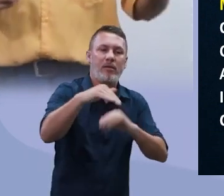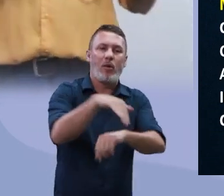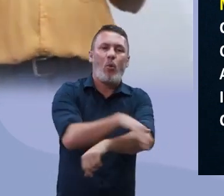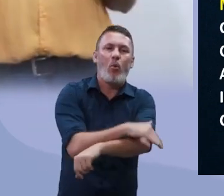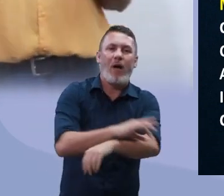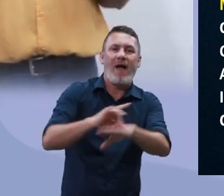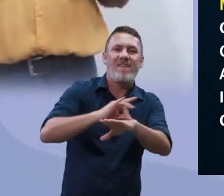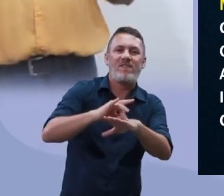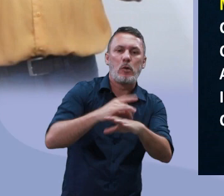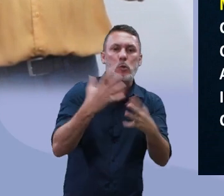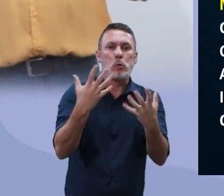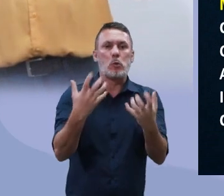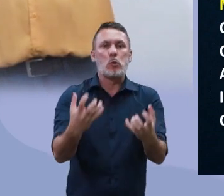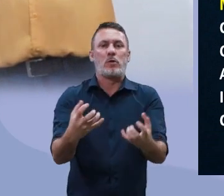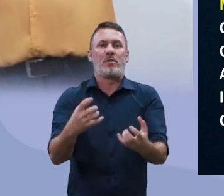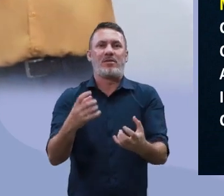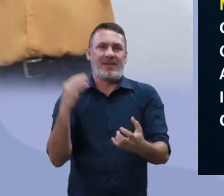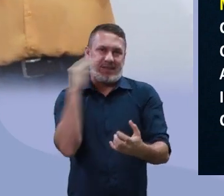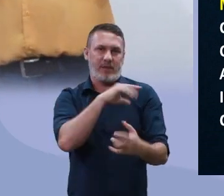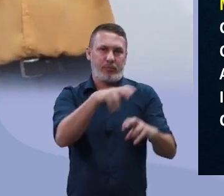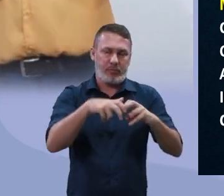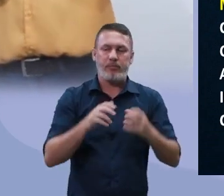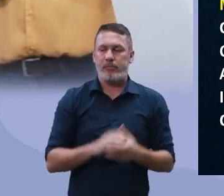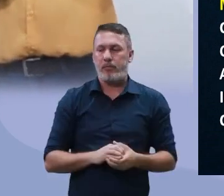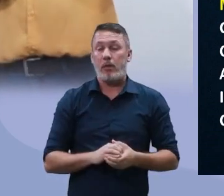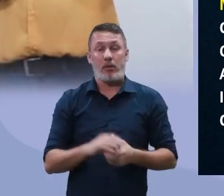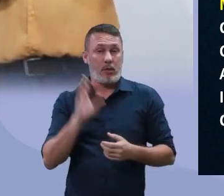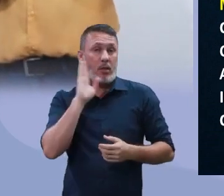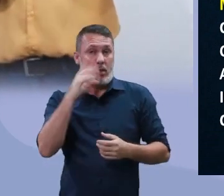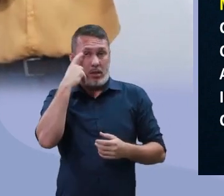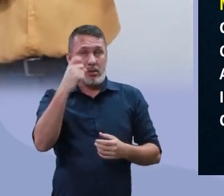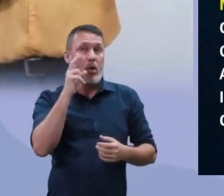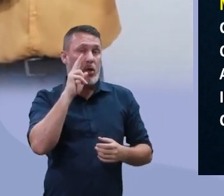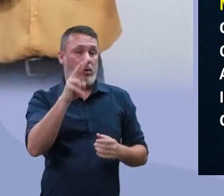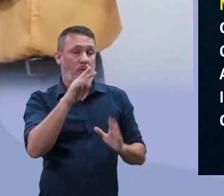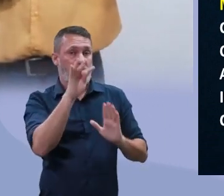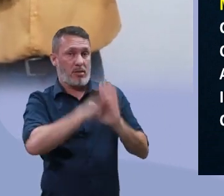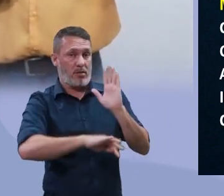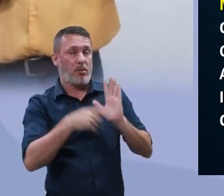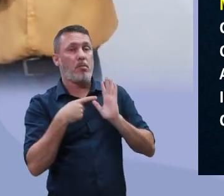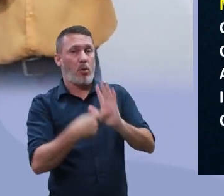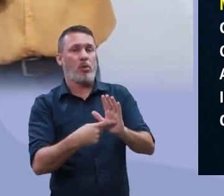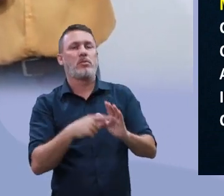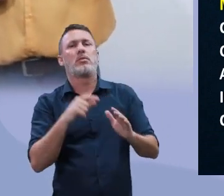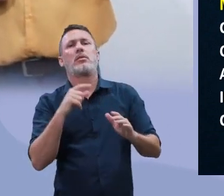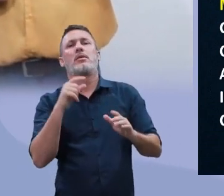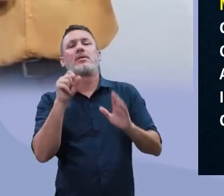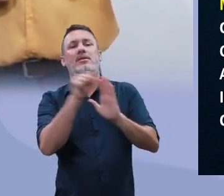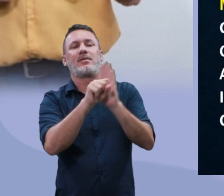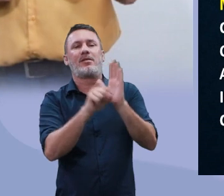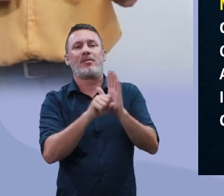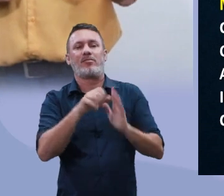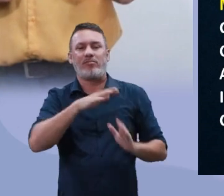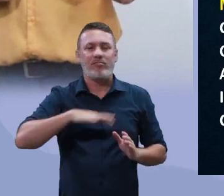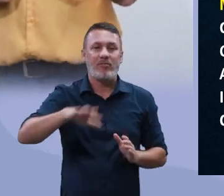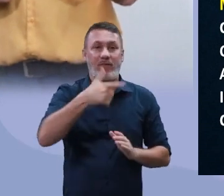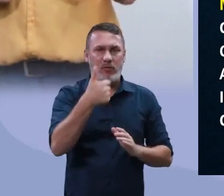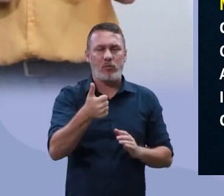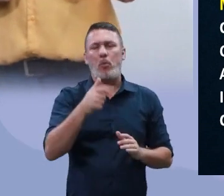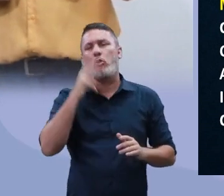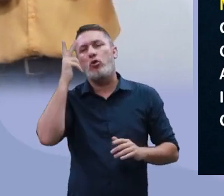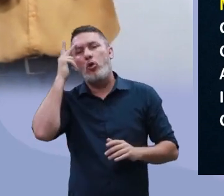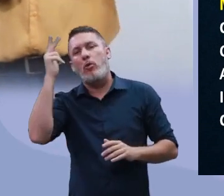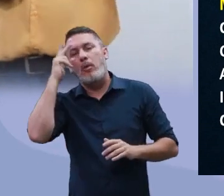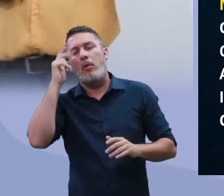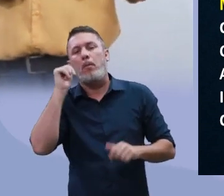asfáltica. E aí, olha que interessante, o texto exemplifica uma importante alteração socioambiental comum nos centros